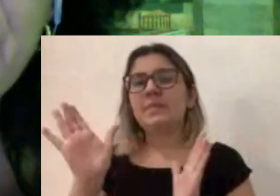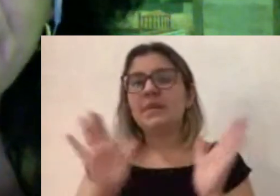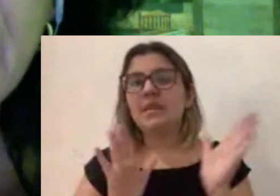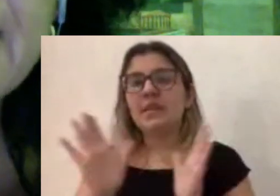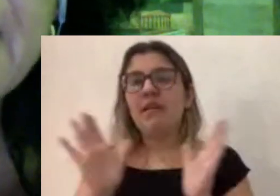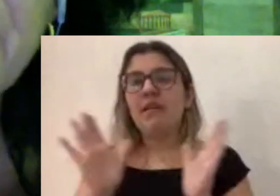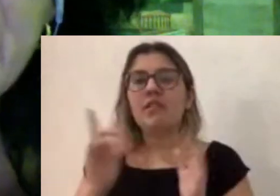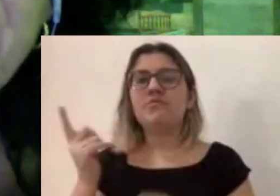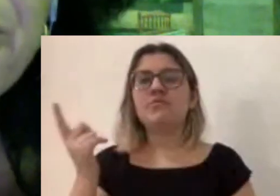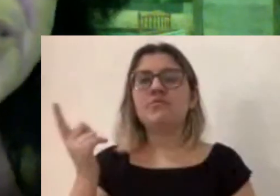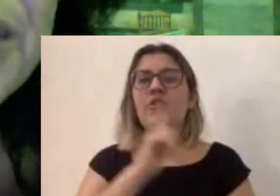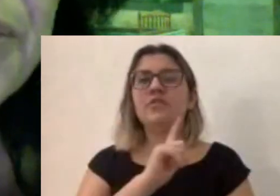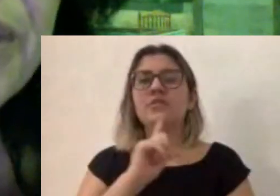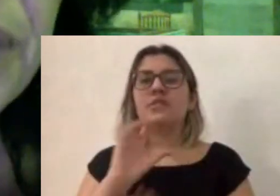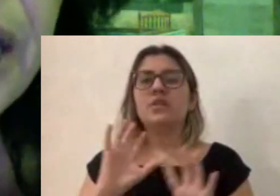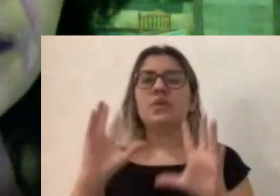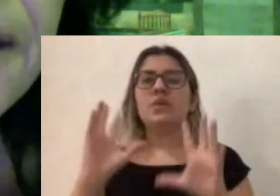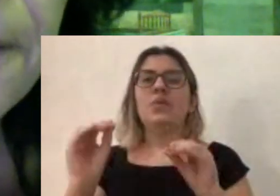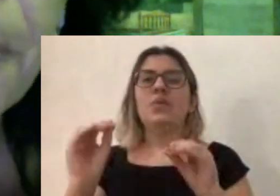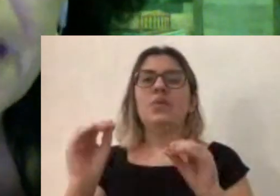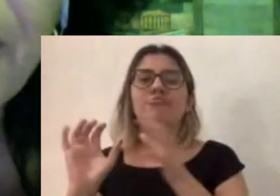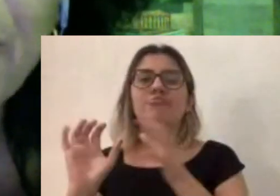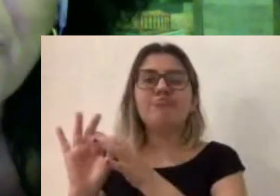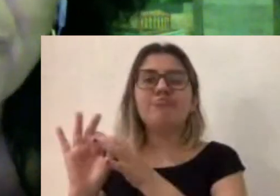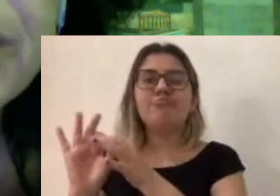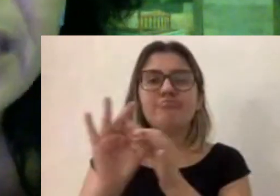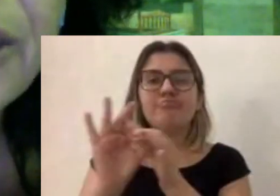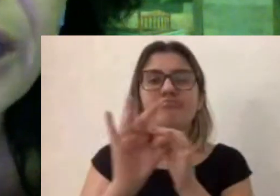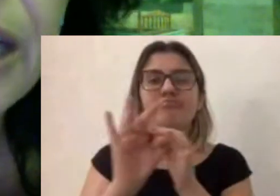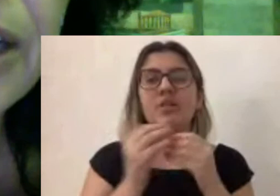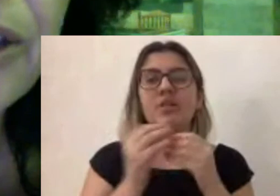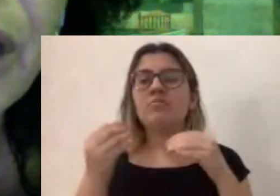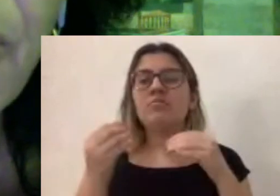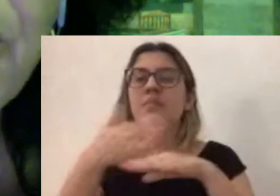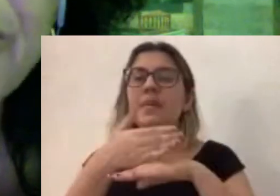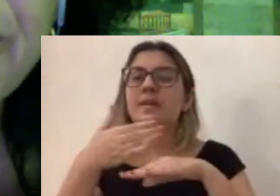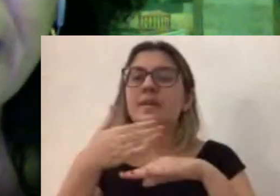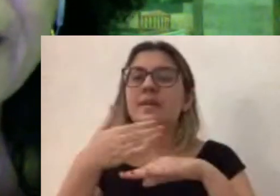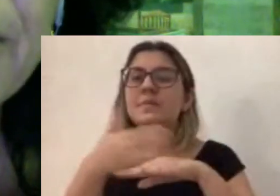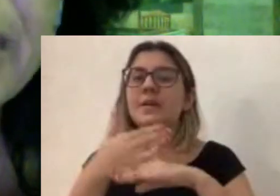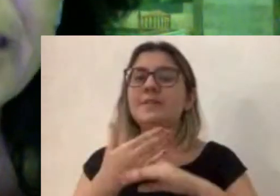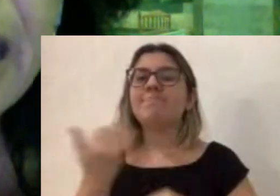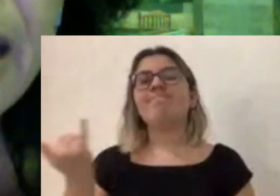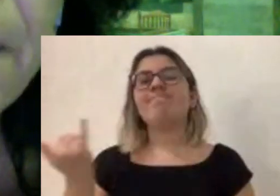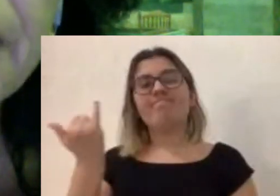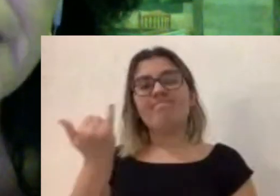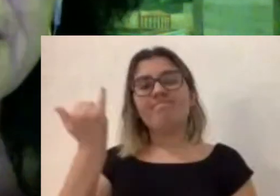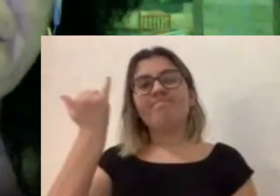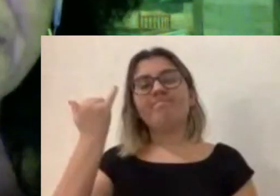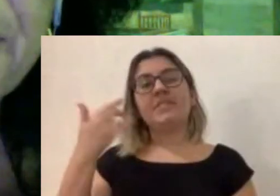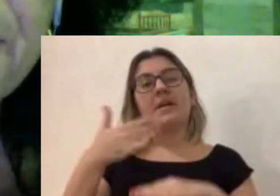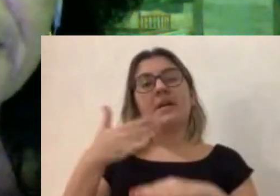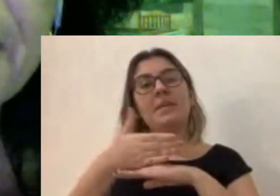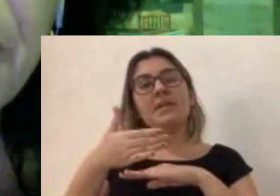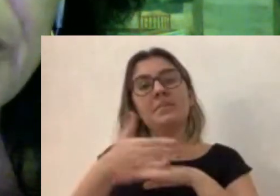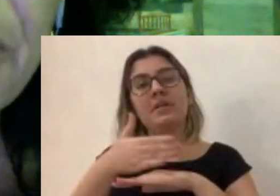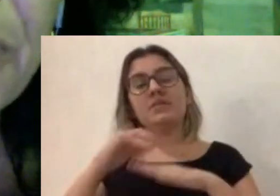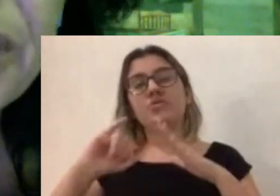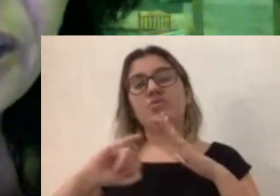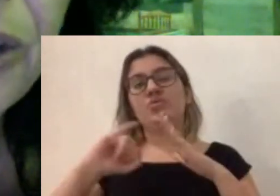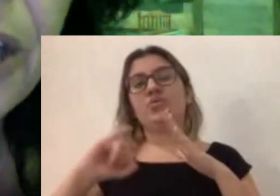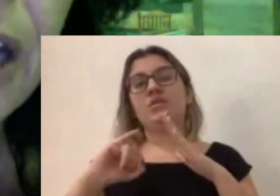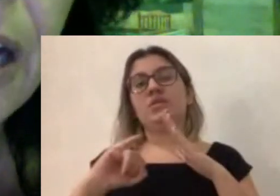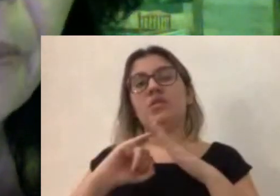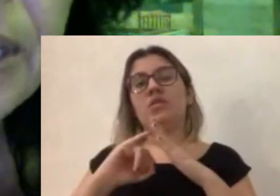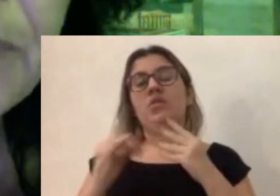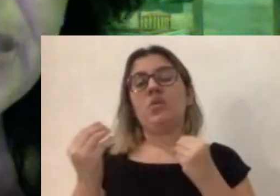maior acessibilidade possível também, e que todo mundo esteja de acordo, né, com o que está participando. É muito